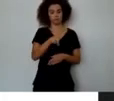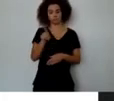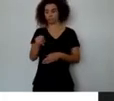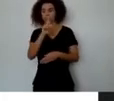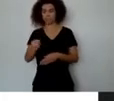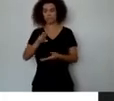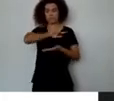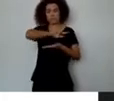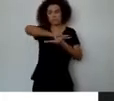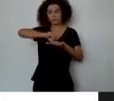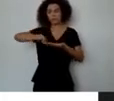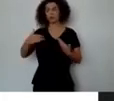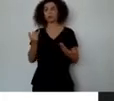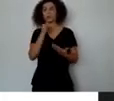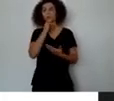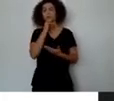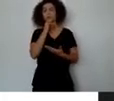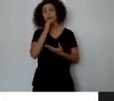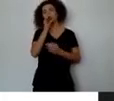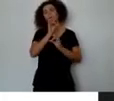Com a política de cotas,